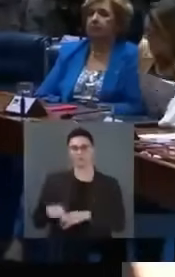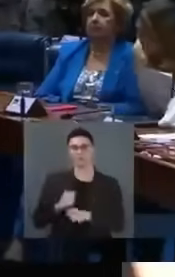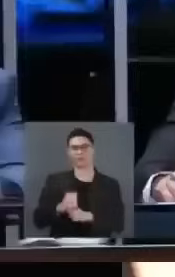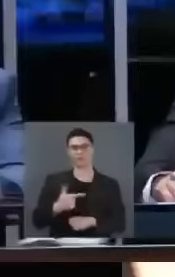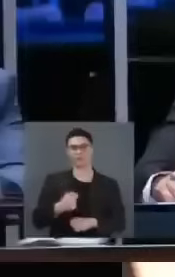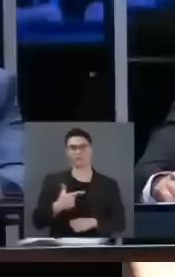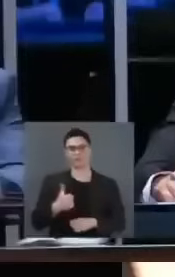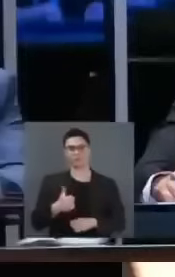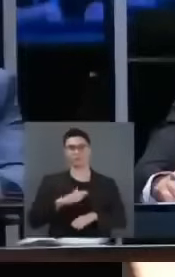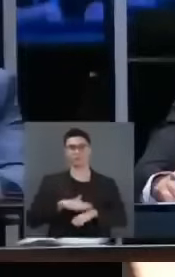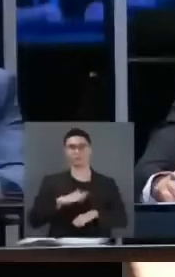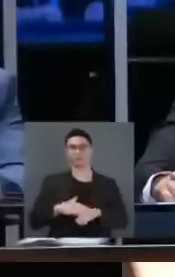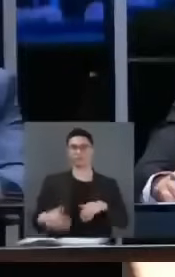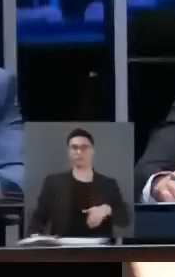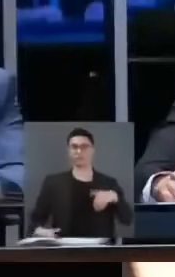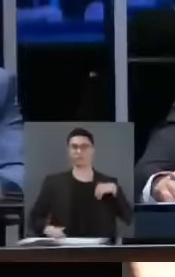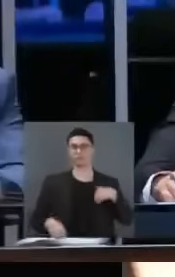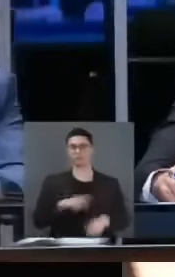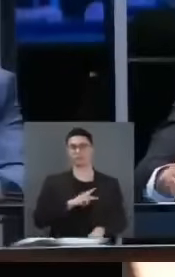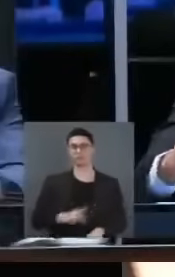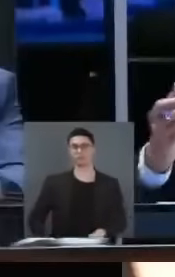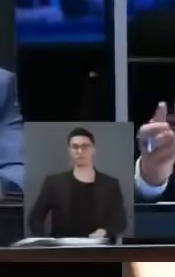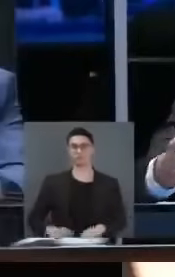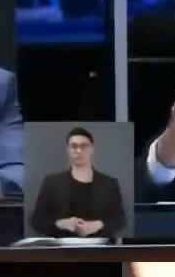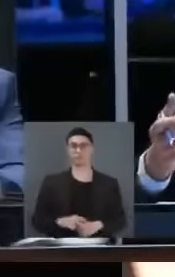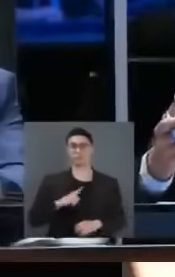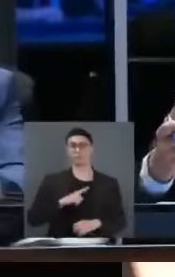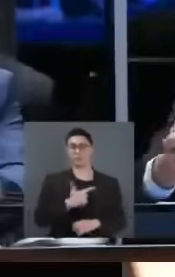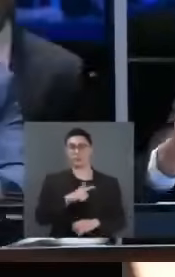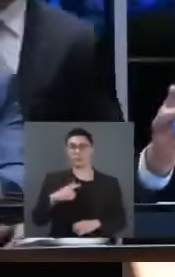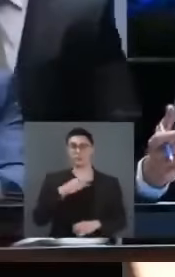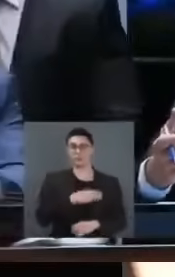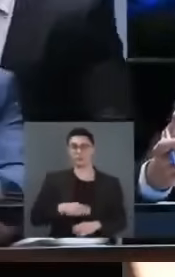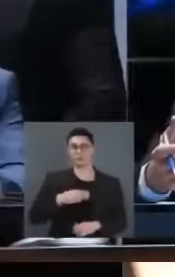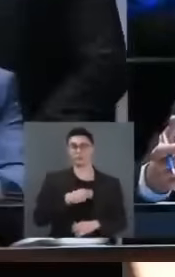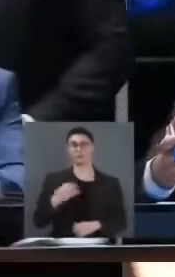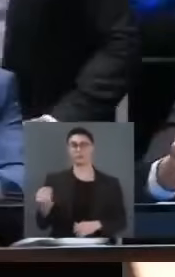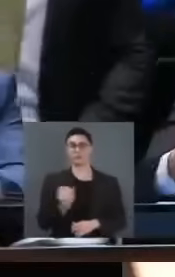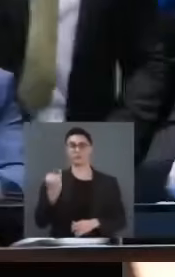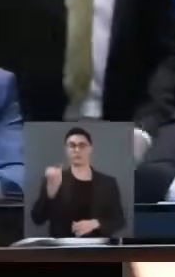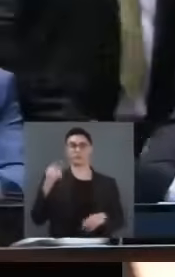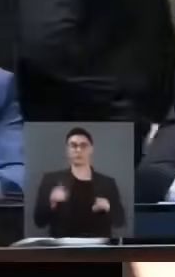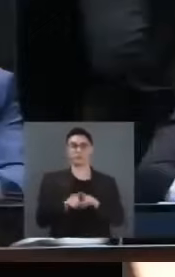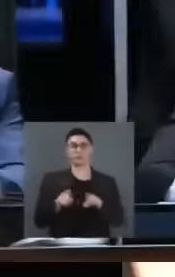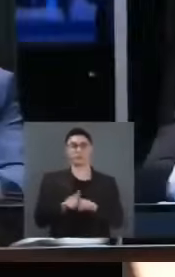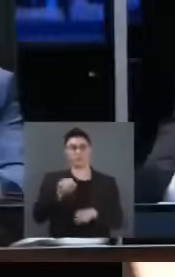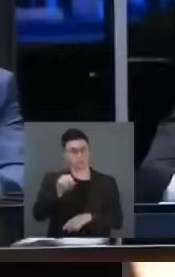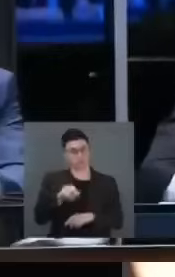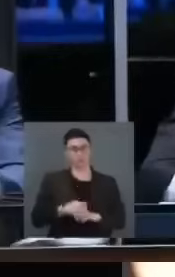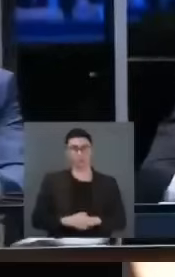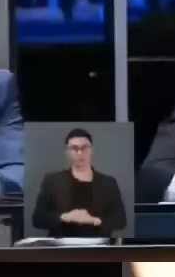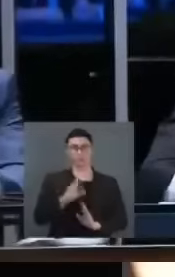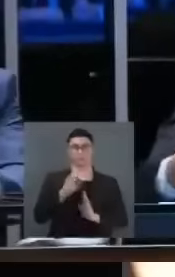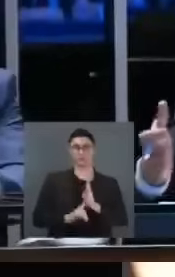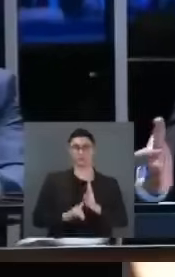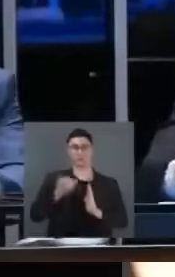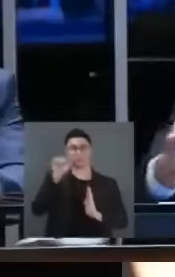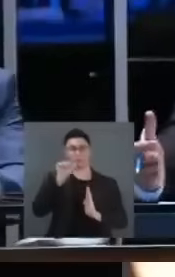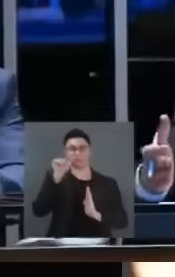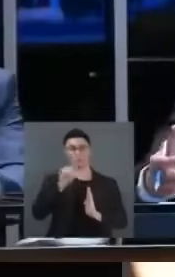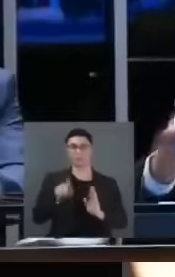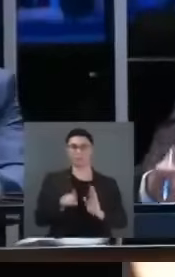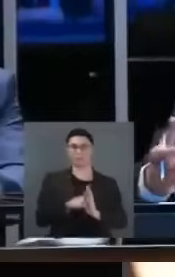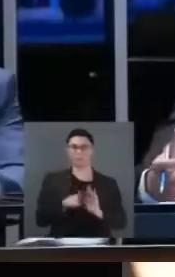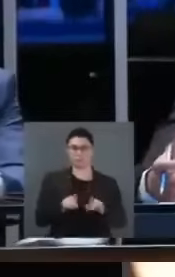2021, quando assumi a presidência do Senado, que entre outras missões relevantes há inclusive essa, dos direitos das mulheres e de um tema